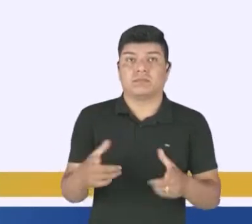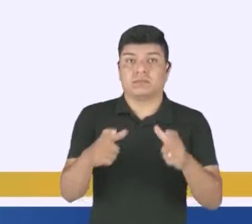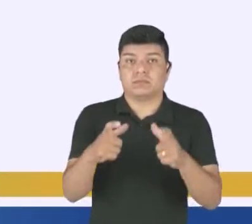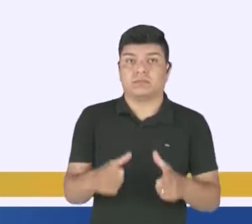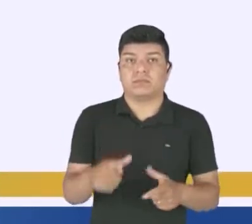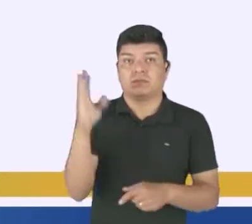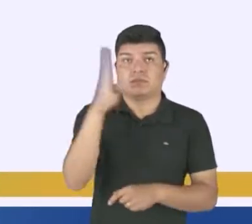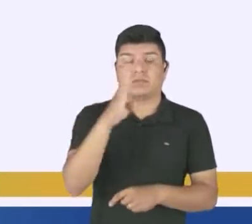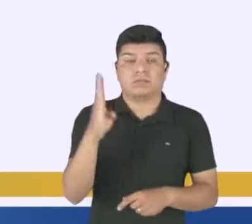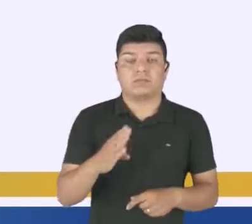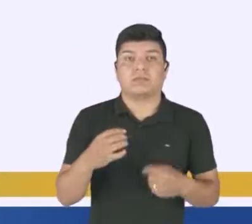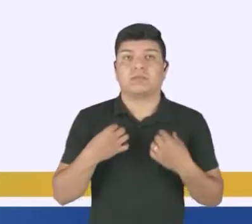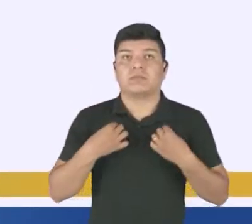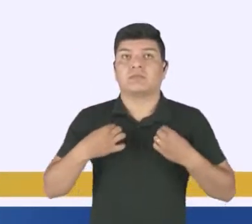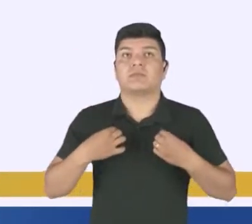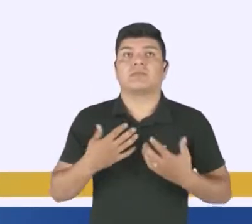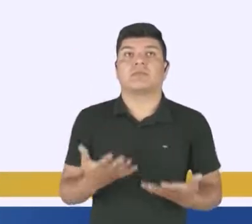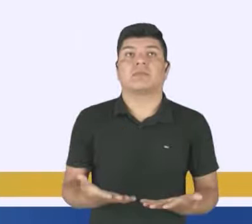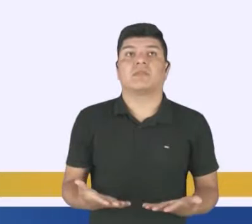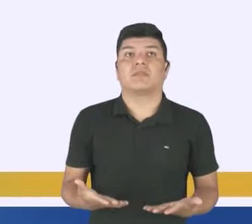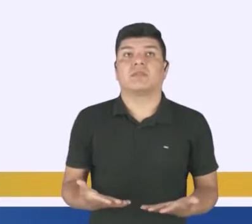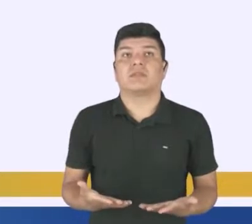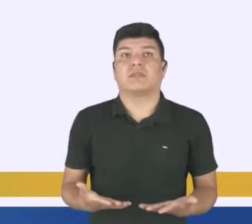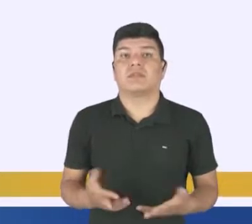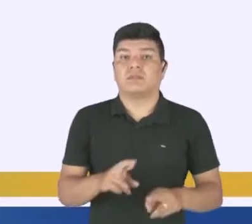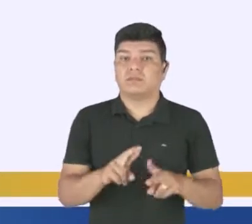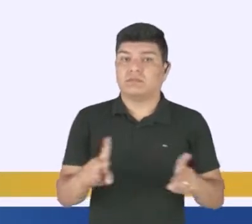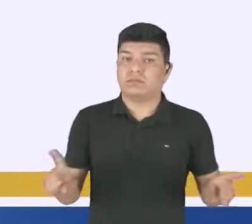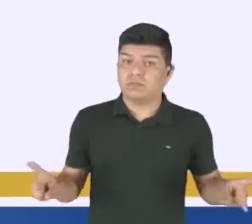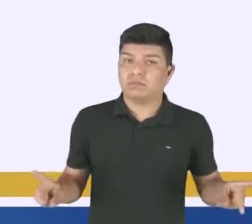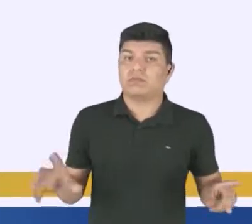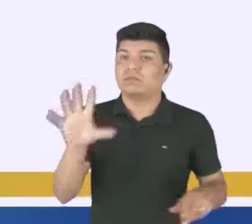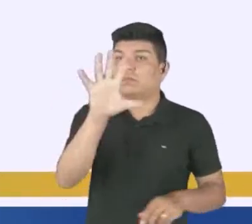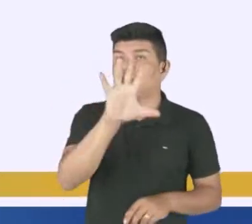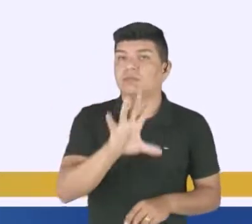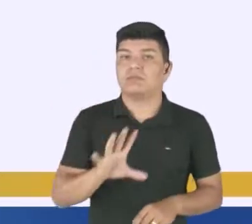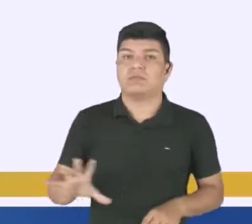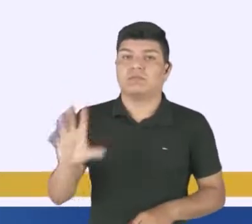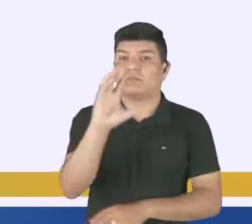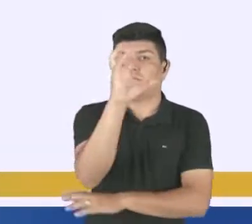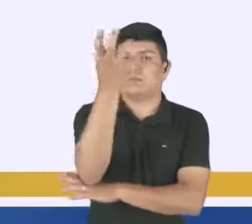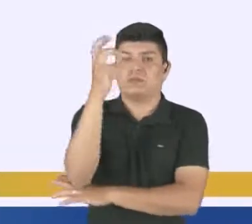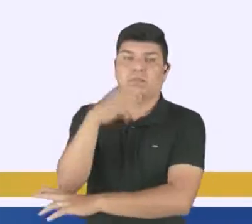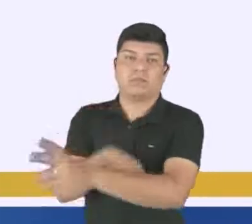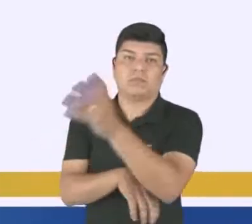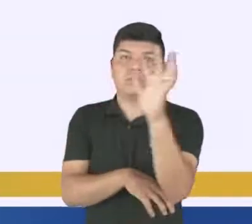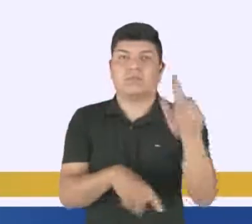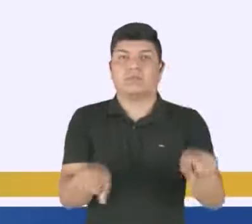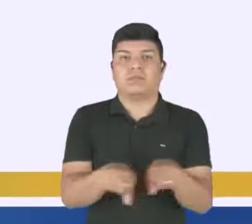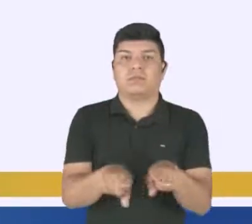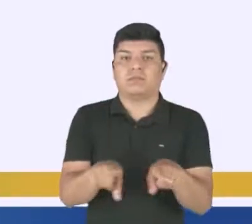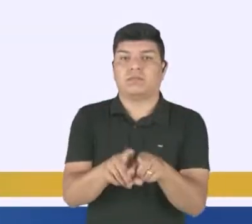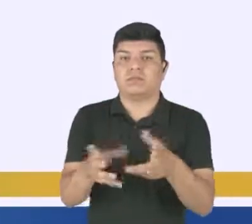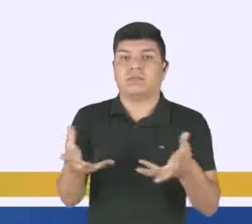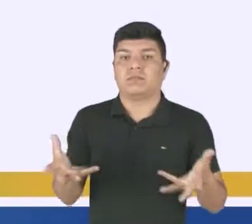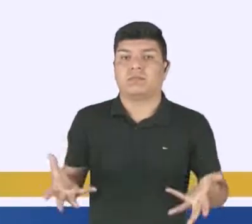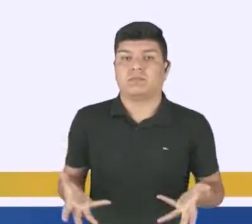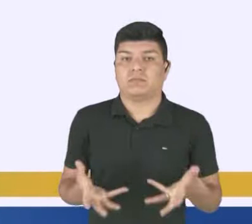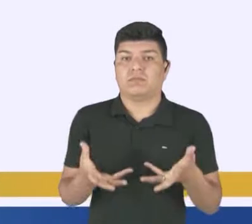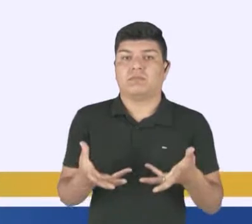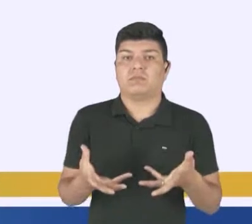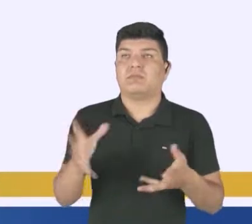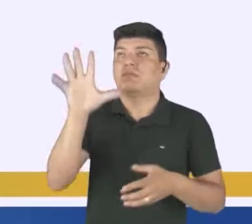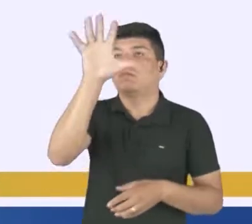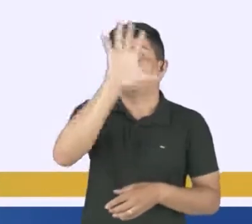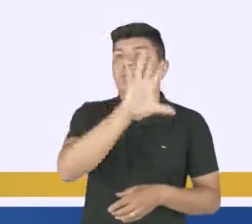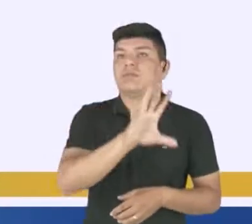do Brasil tem relação direta com diferentes tipos de clima e vegetação, ou seja, a influência que o clima